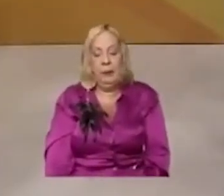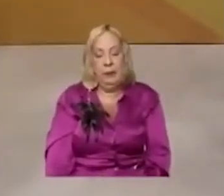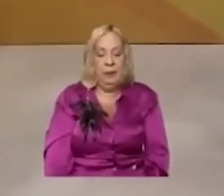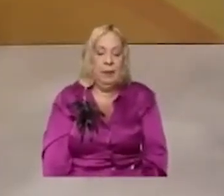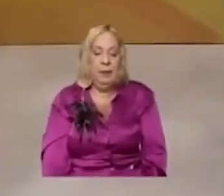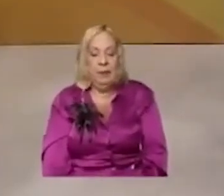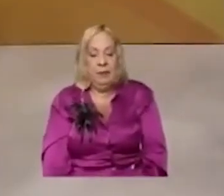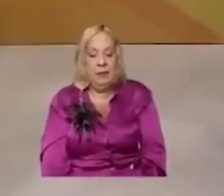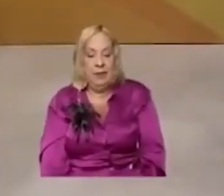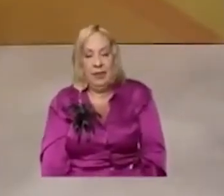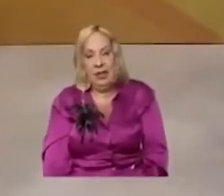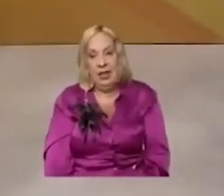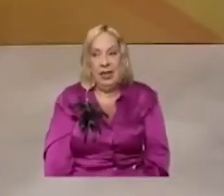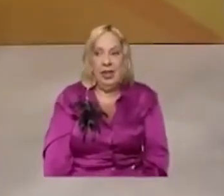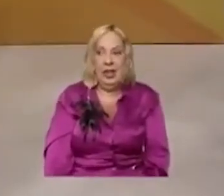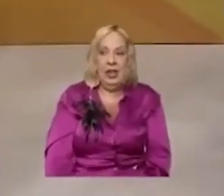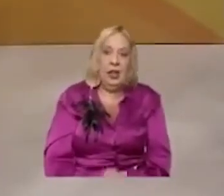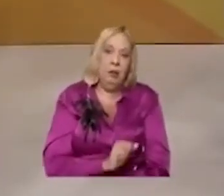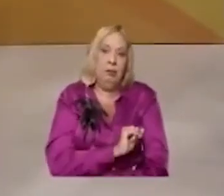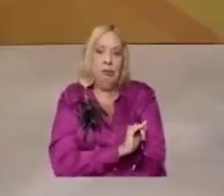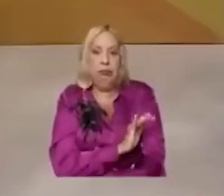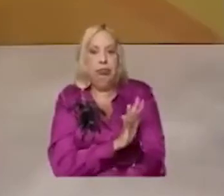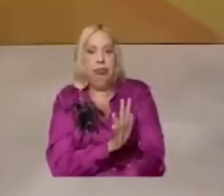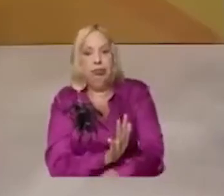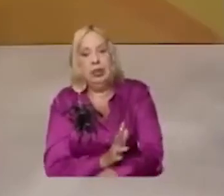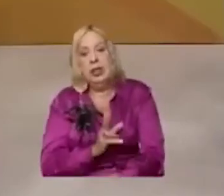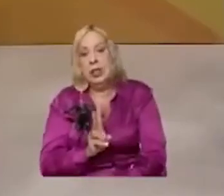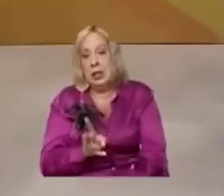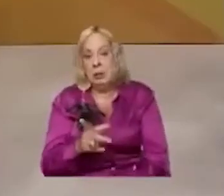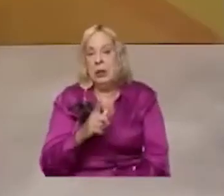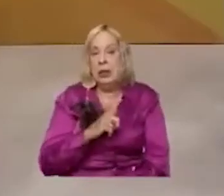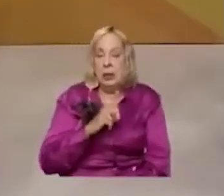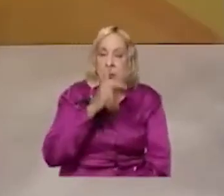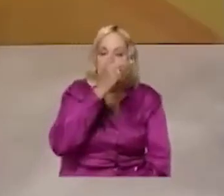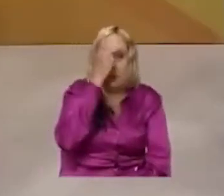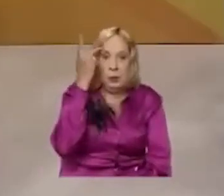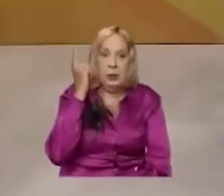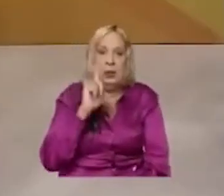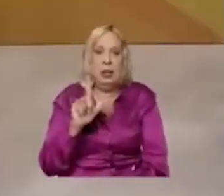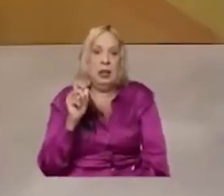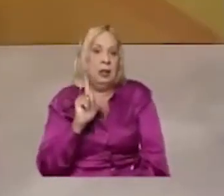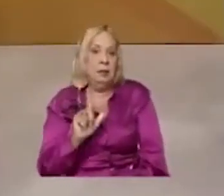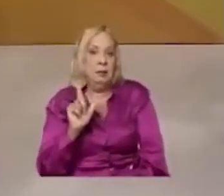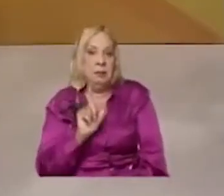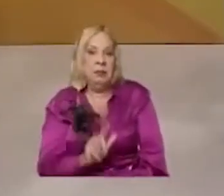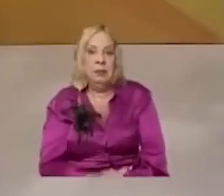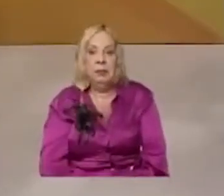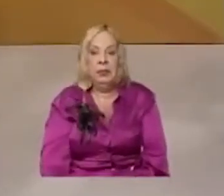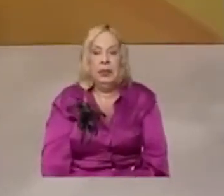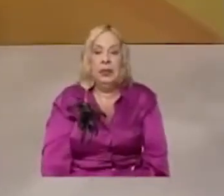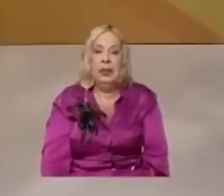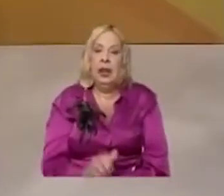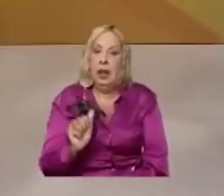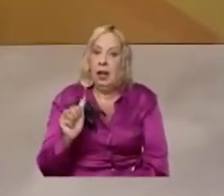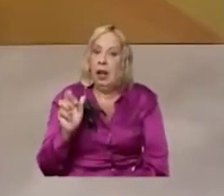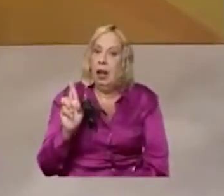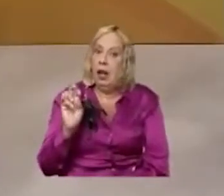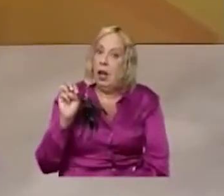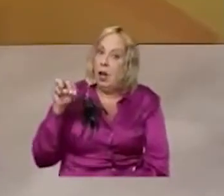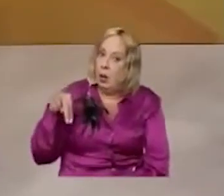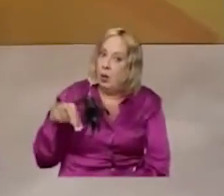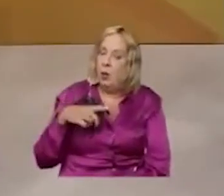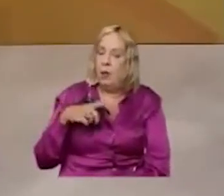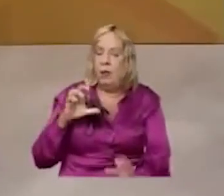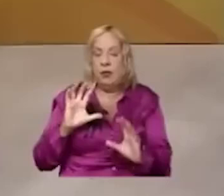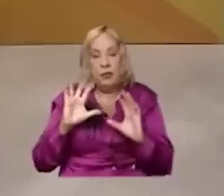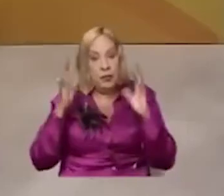dos Coqueiros, que é pé quente a Barra dos Coqueiros, sempre viu? Tem contemplado lá, 120 mil. Aron, pelo amor de Deus, hein? É pra fazer uma festa